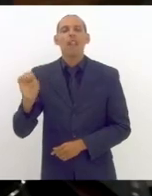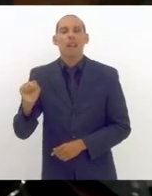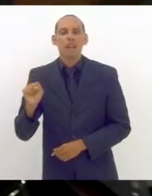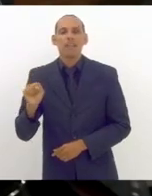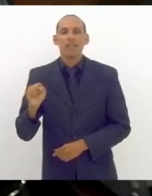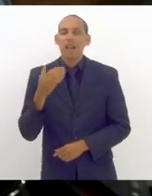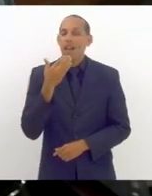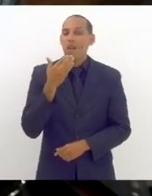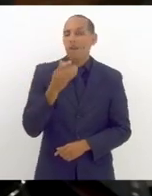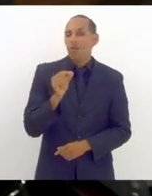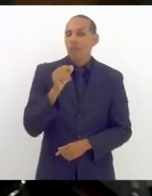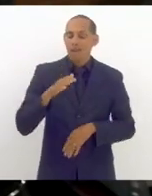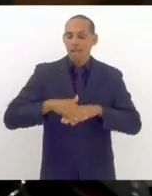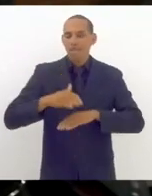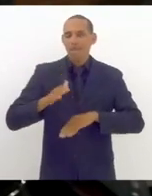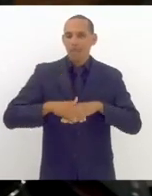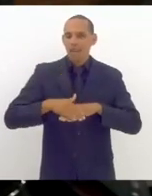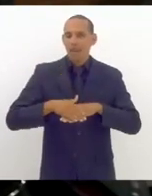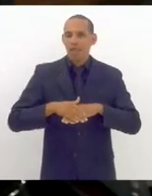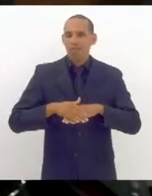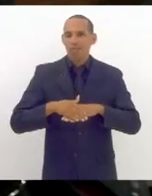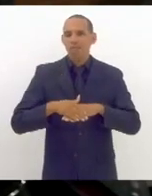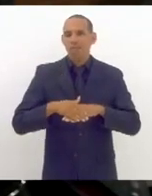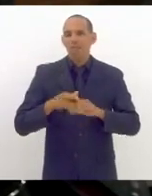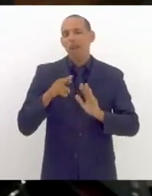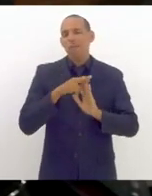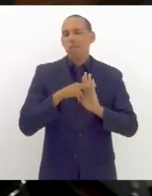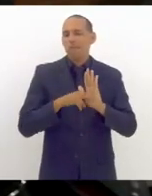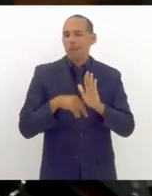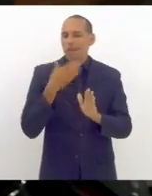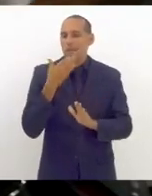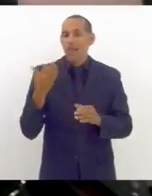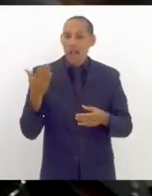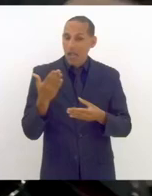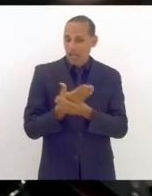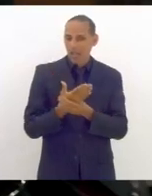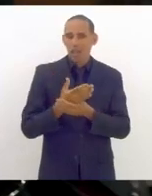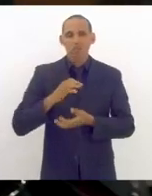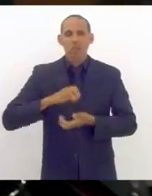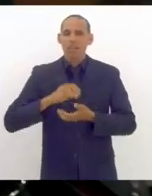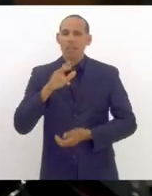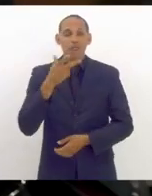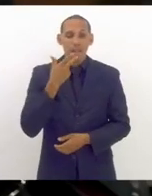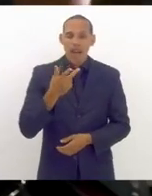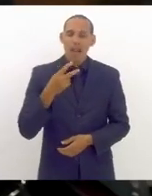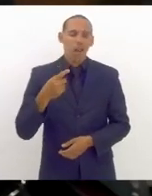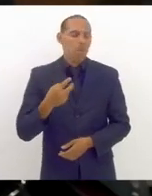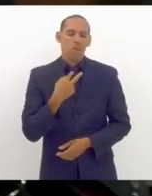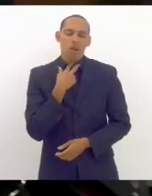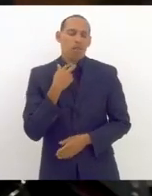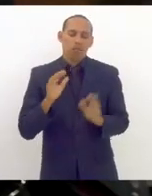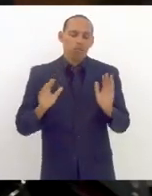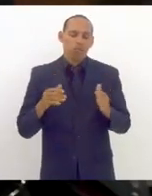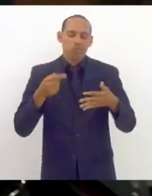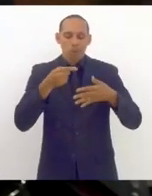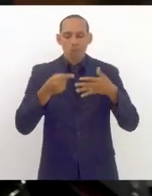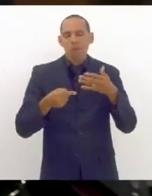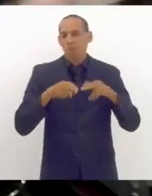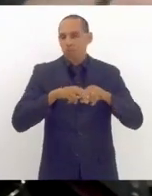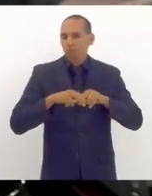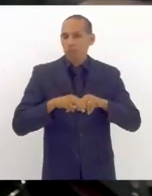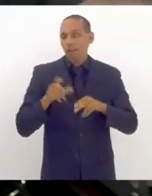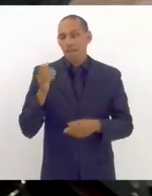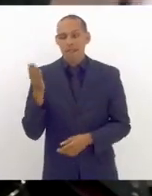você um requerimento para que você entre com ação no Supremo você responde que não pode por isso por isso por aquilo eu até